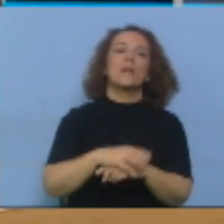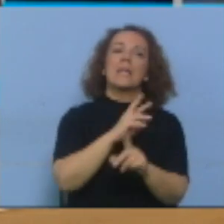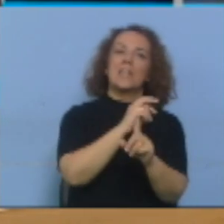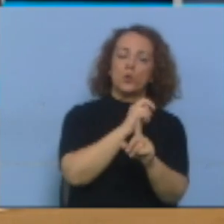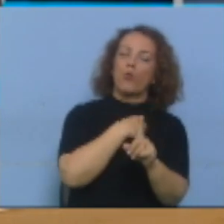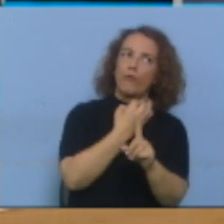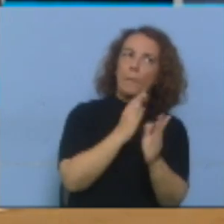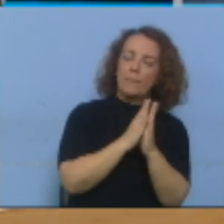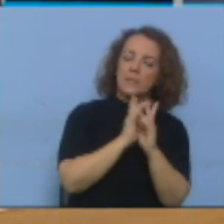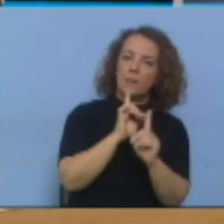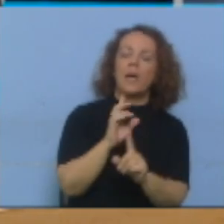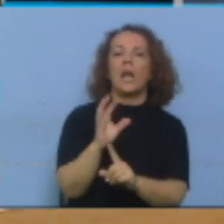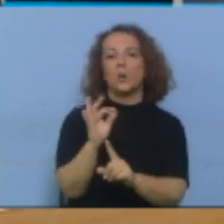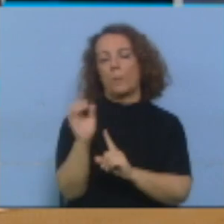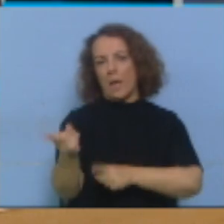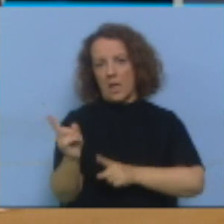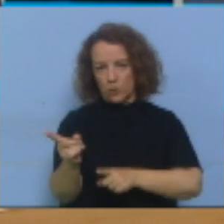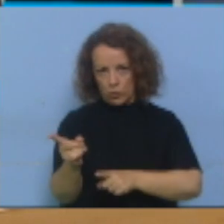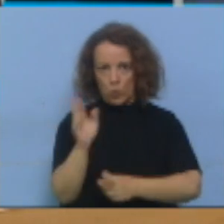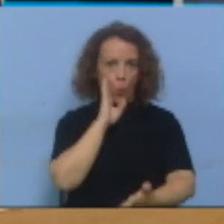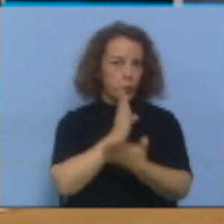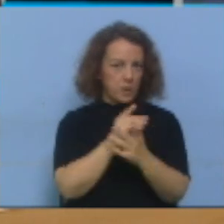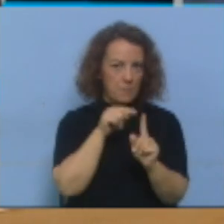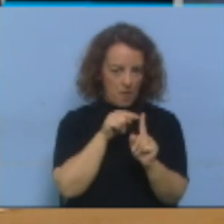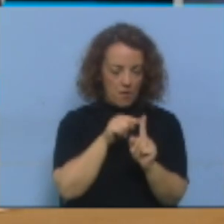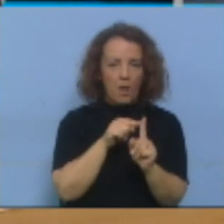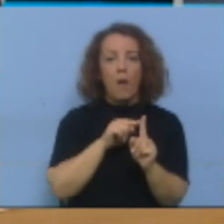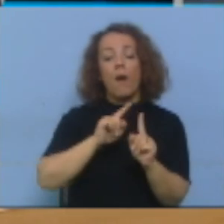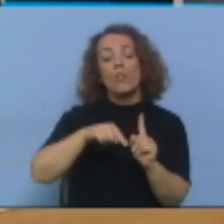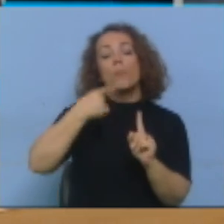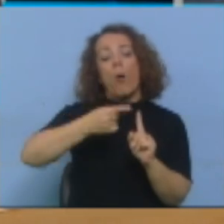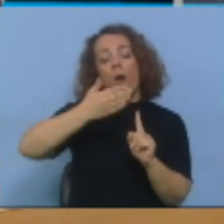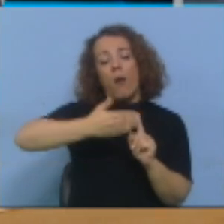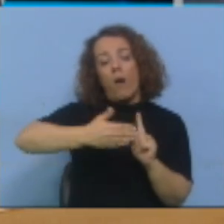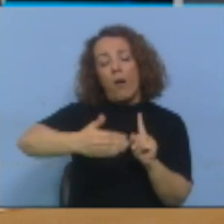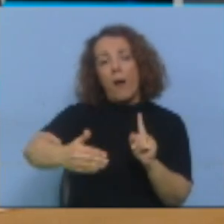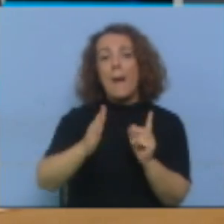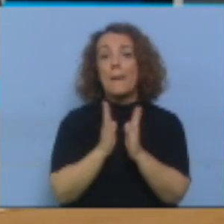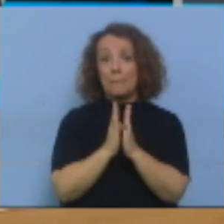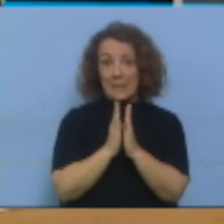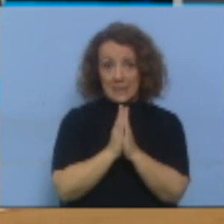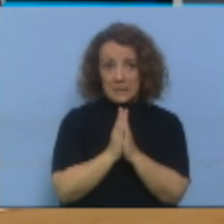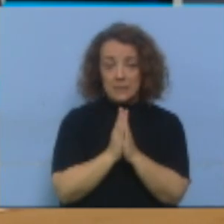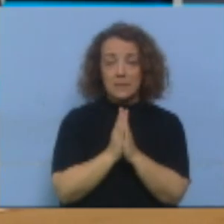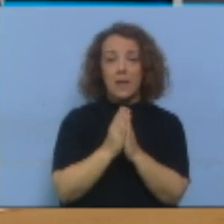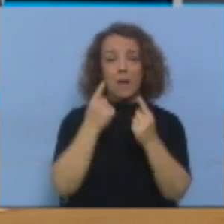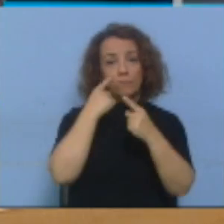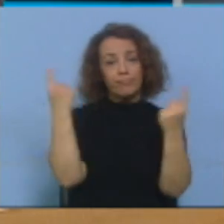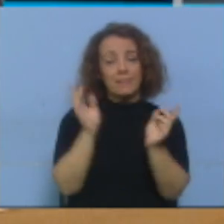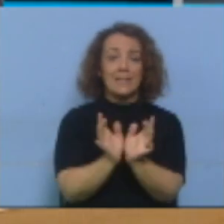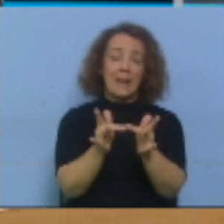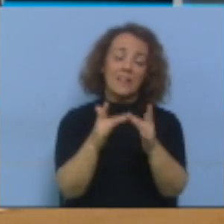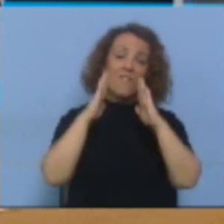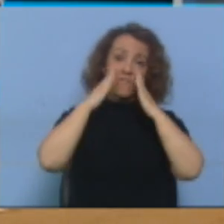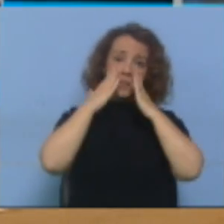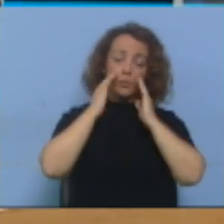ainda celebrei, 14 de março, e tenho celebrado sempre a missa pela internet, pelo Facebook